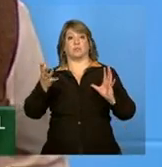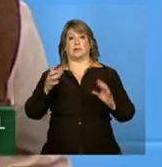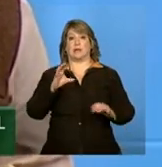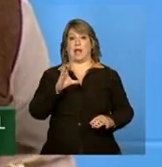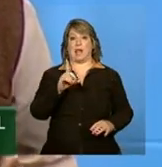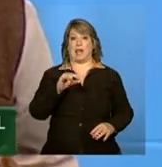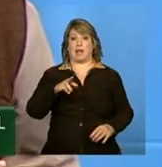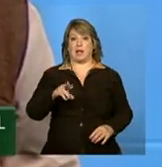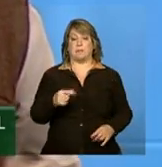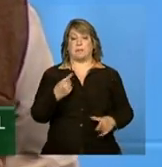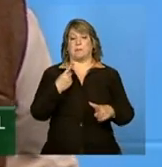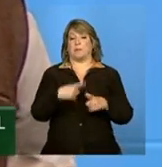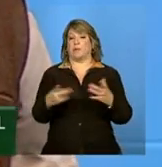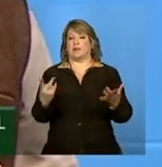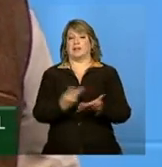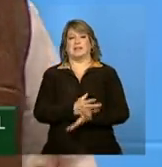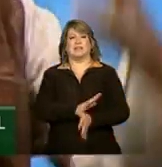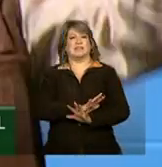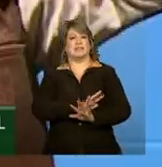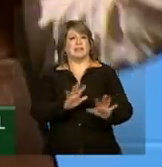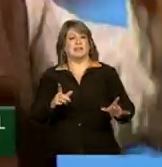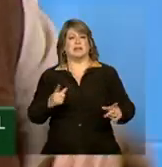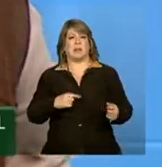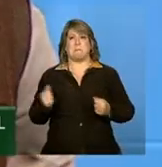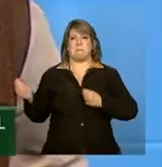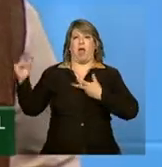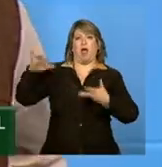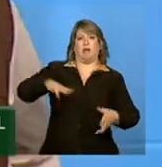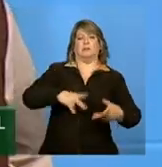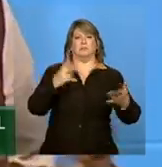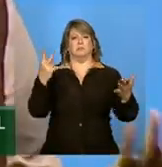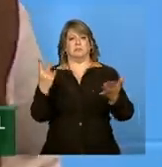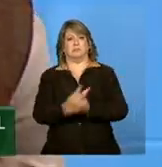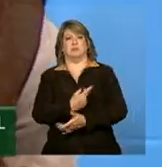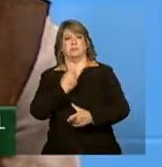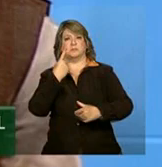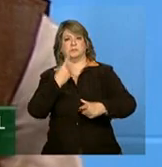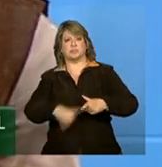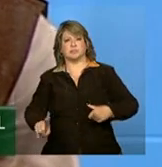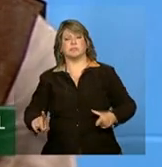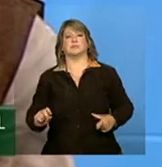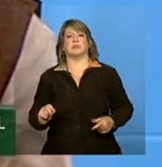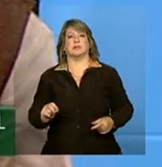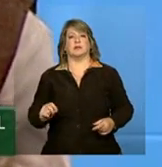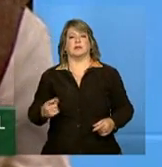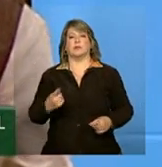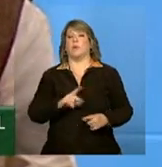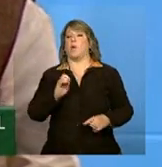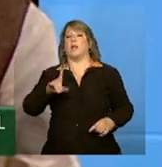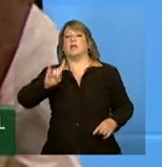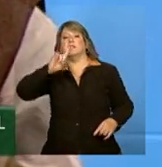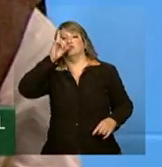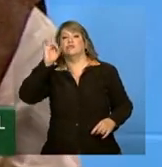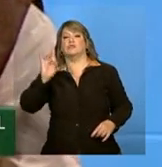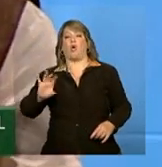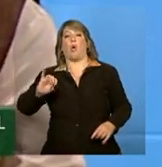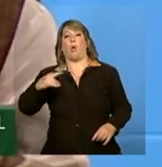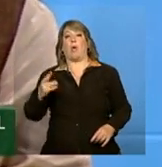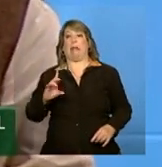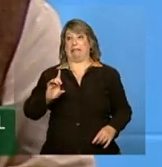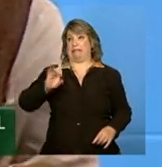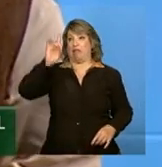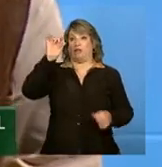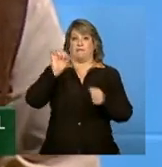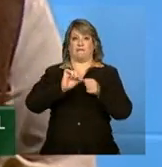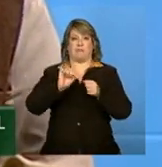problemas terríveis. Há uma série de desastres que vem acontecendo que não são desastres naturais nem atos de Deus, mas